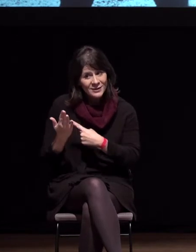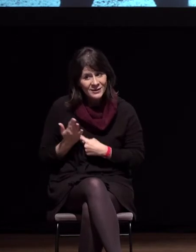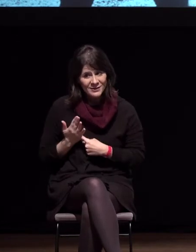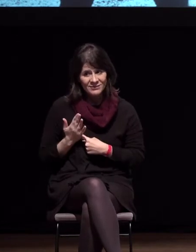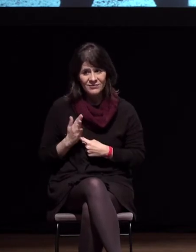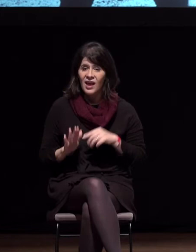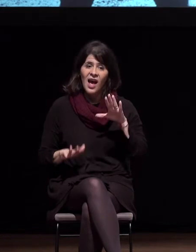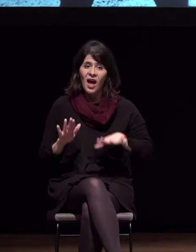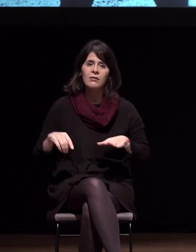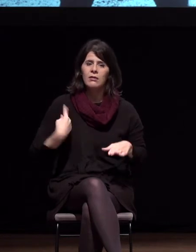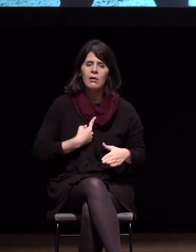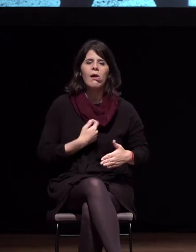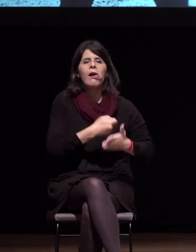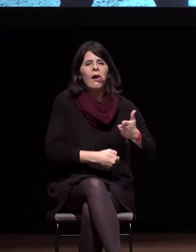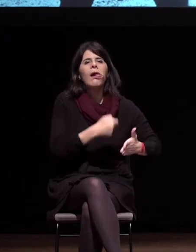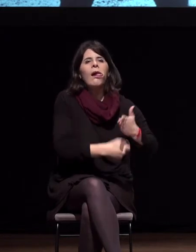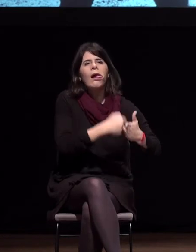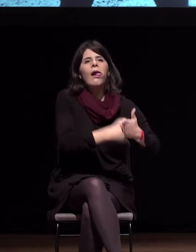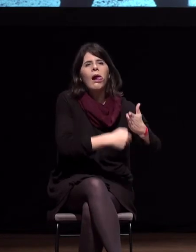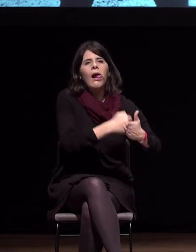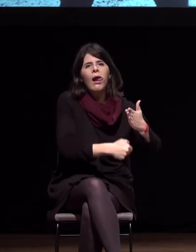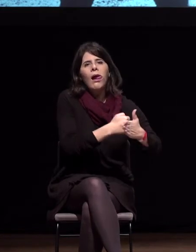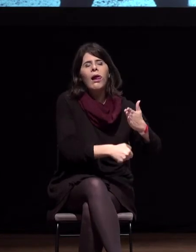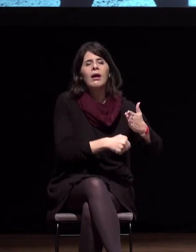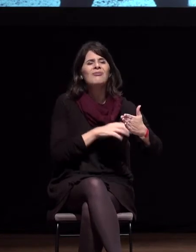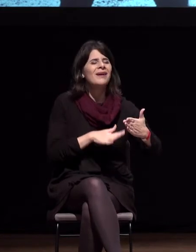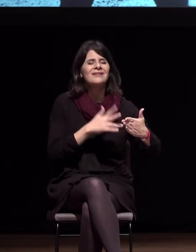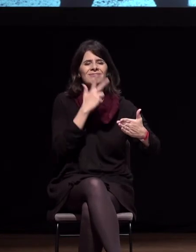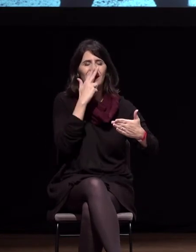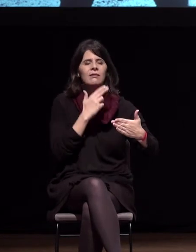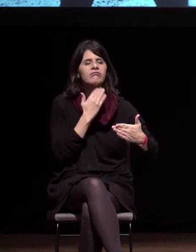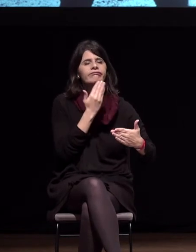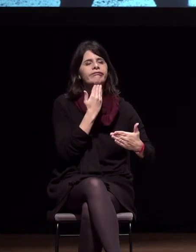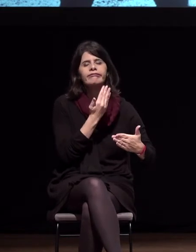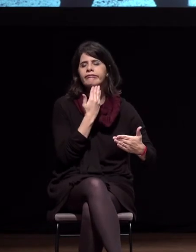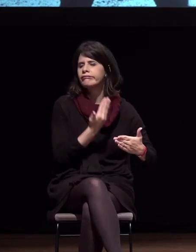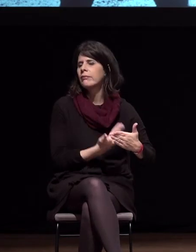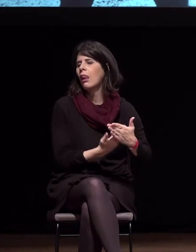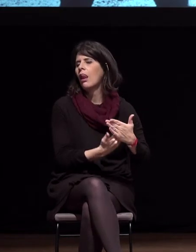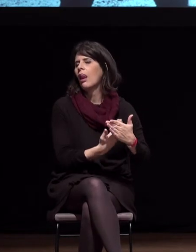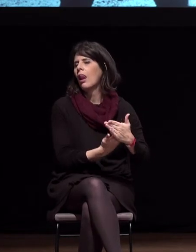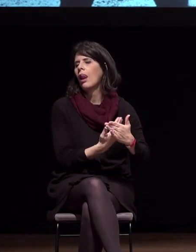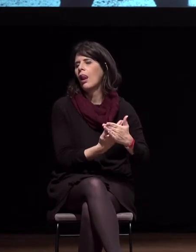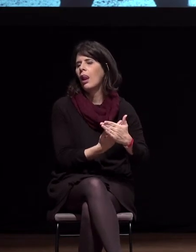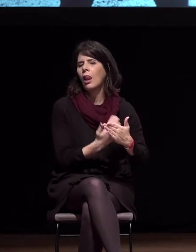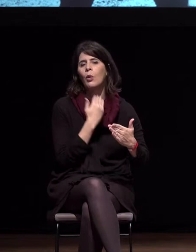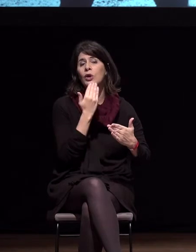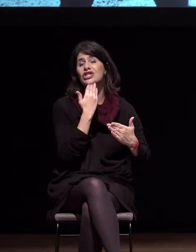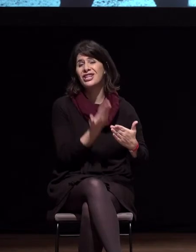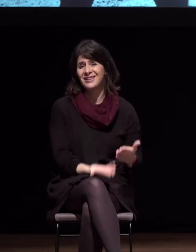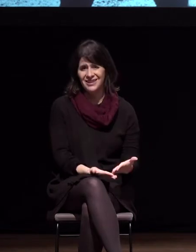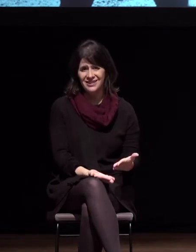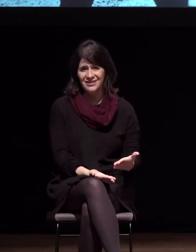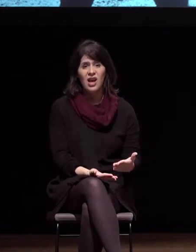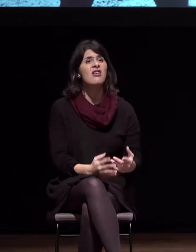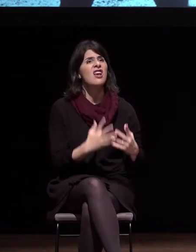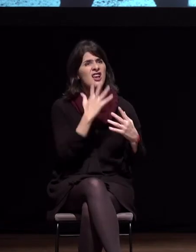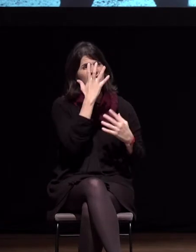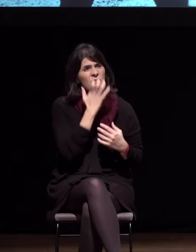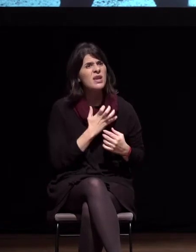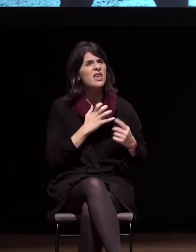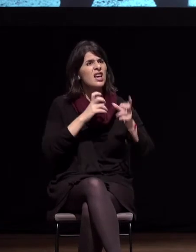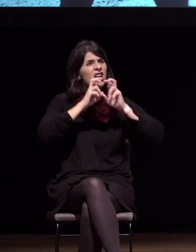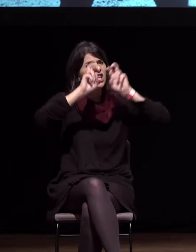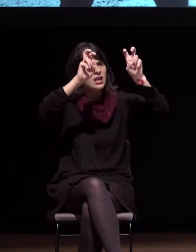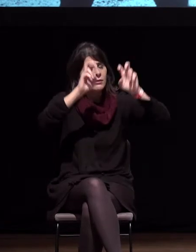murro em ponta de faca, né? A gente quer brigar, gritar. E é isso, a gente briga e grita também. Mas, às vezes, é falar